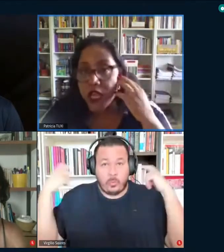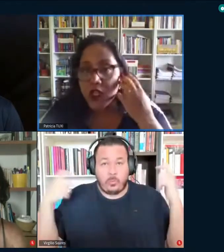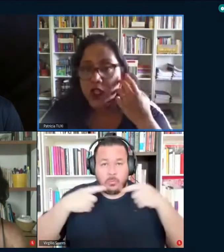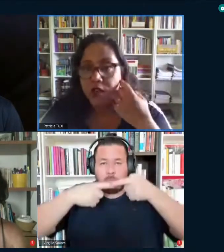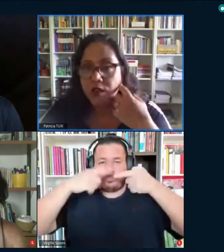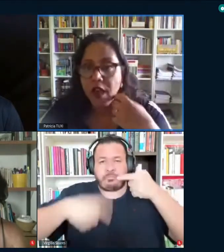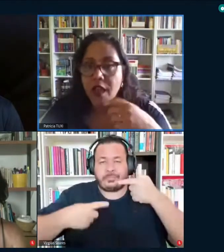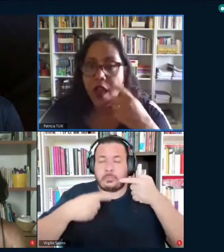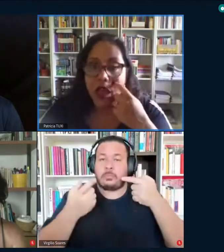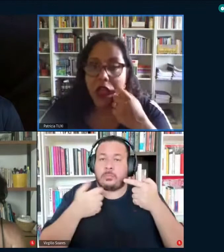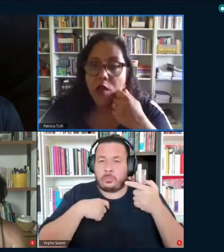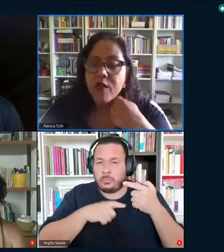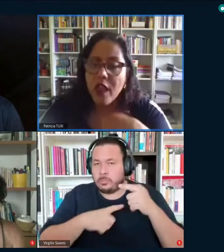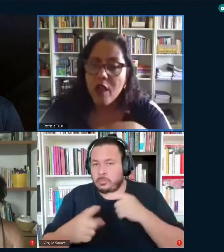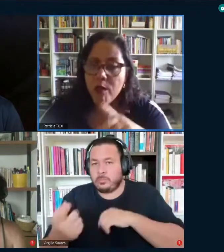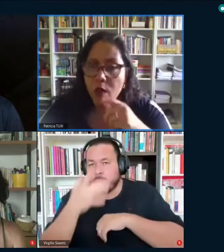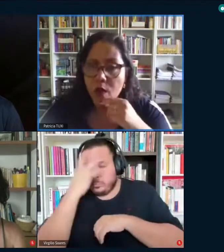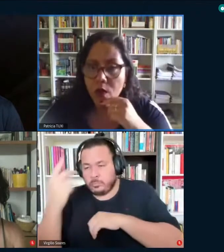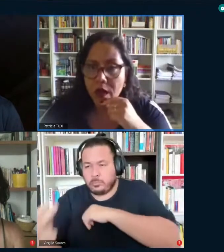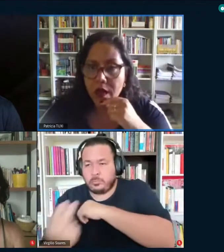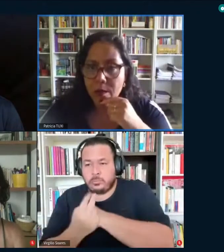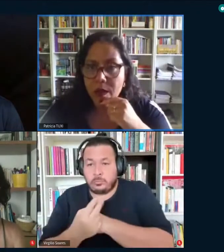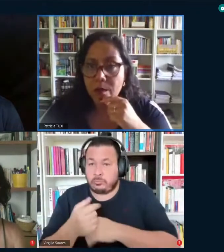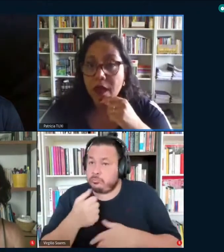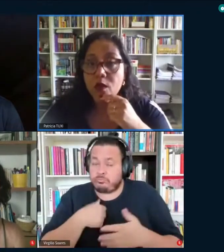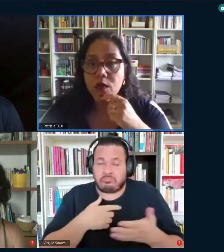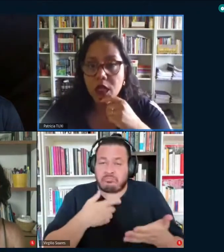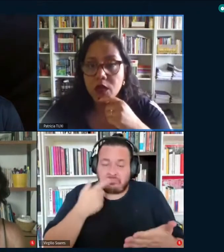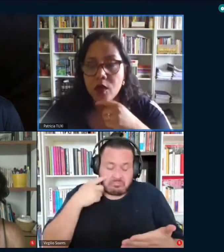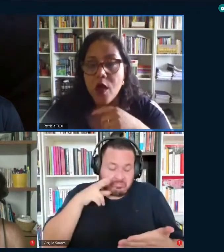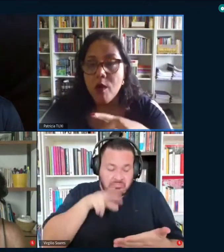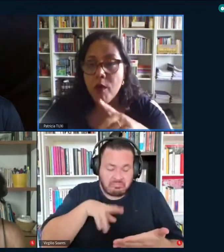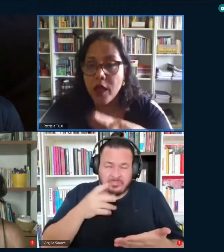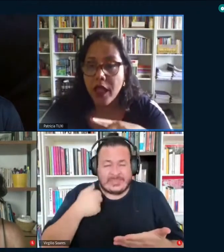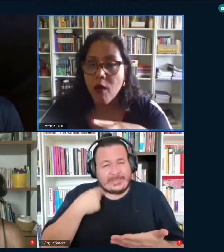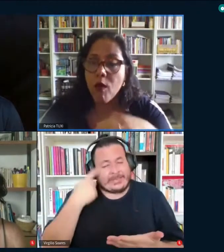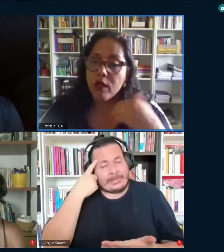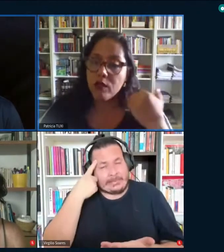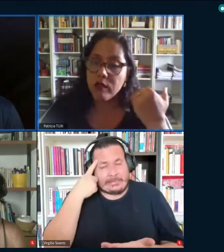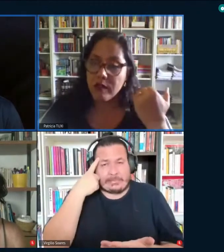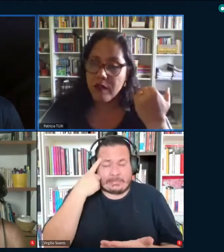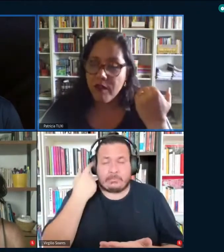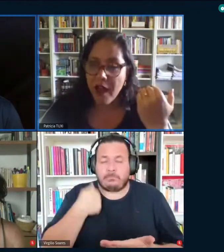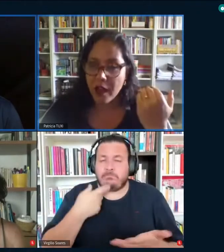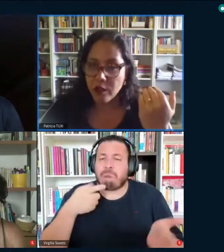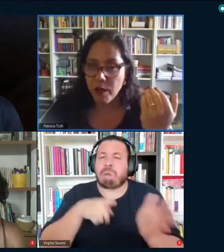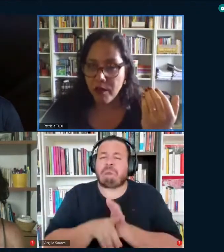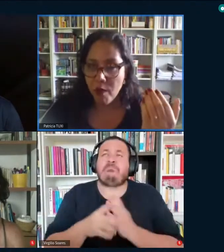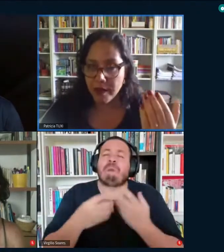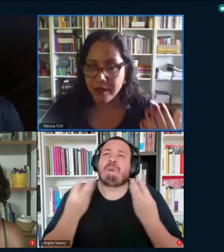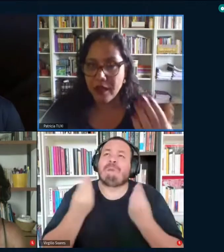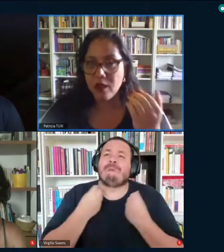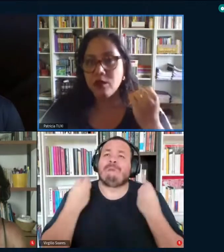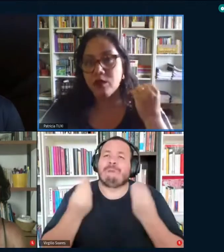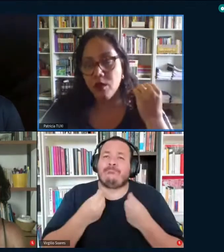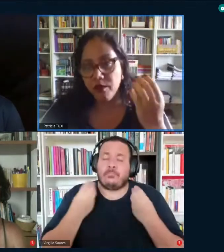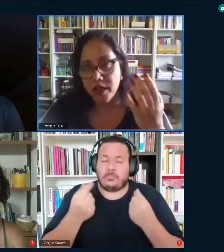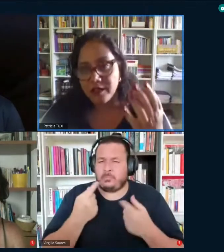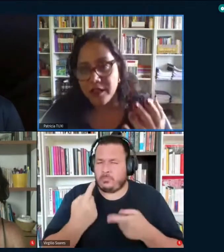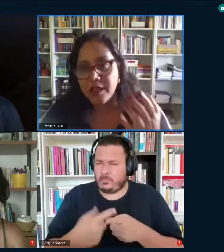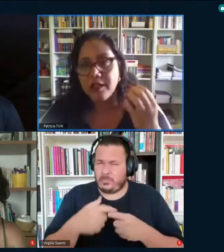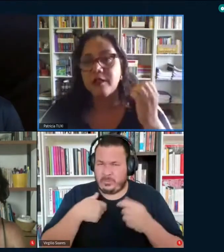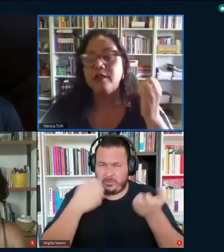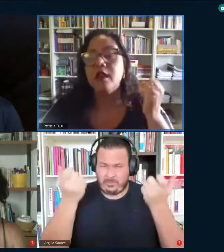algum feed que vem? Eu fiquei um pouco me perguntando. Porque quando se fala sobre formação